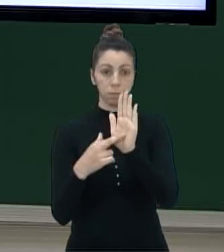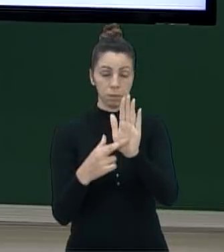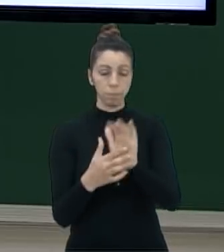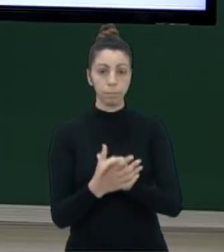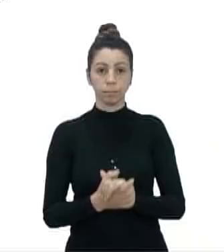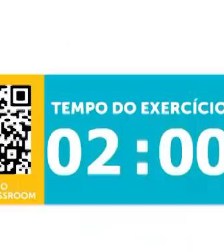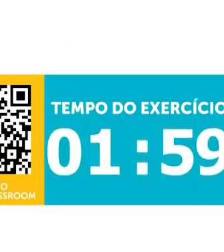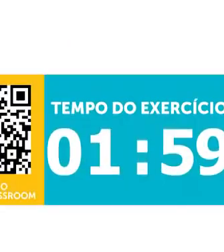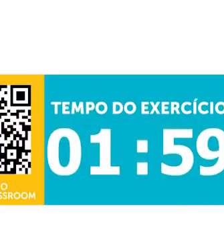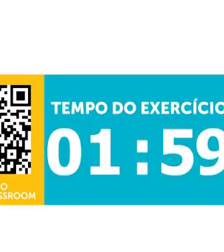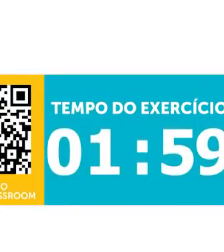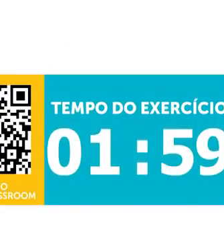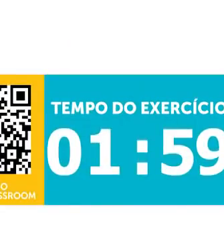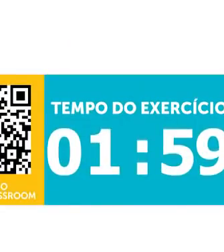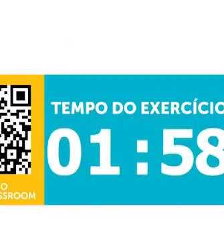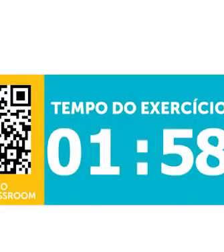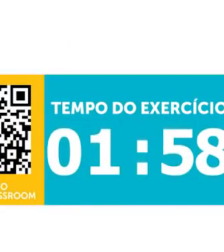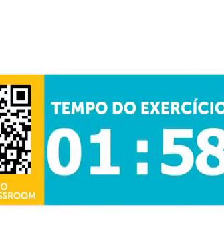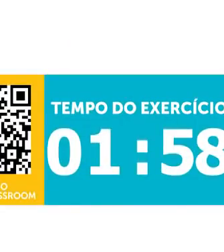identificar.